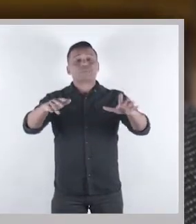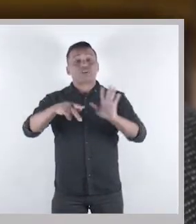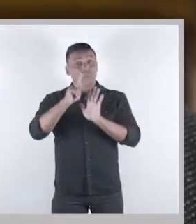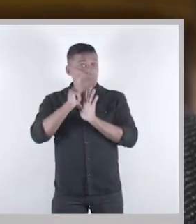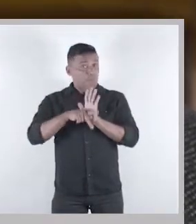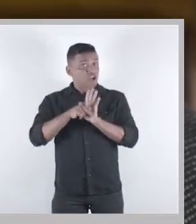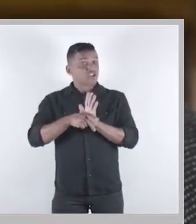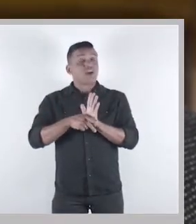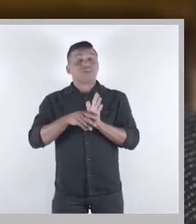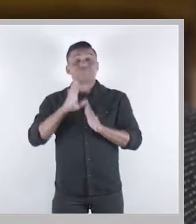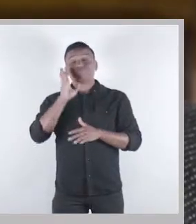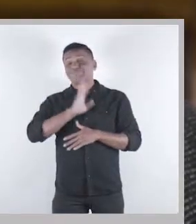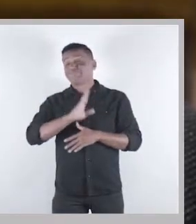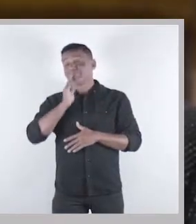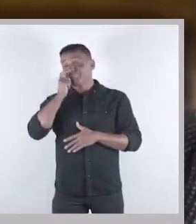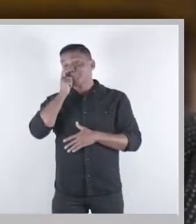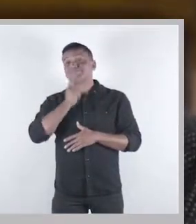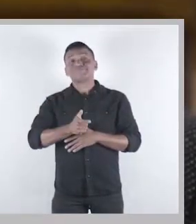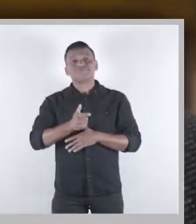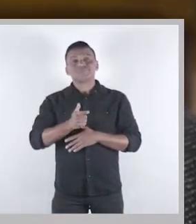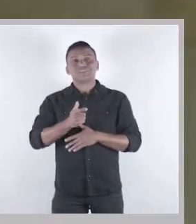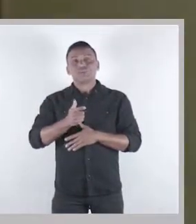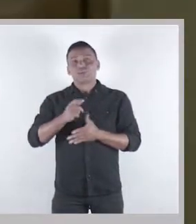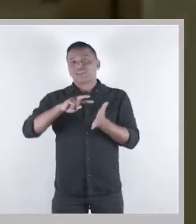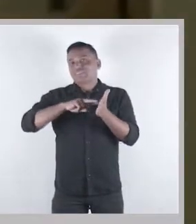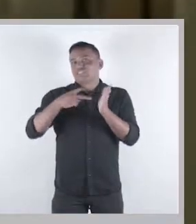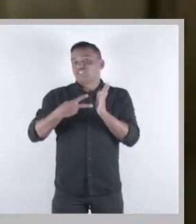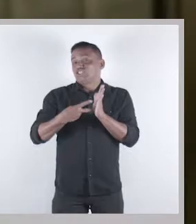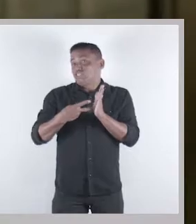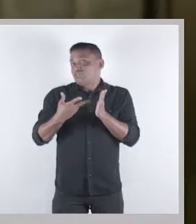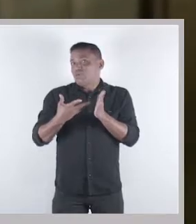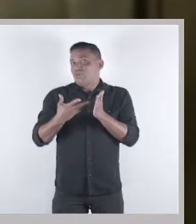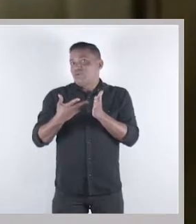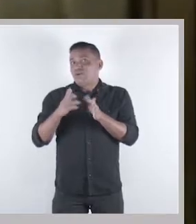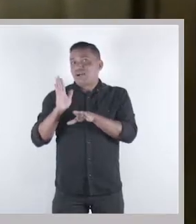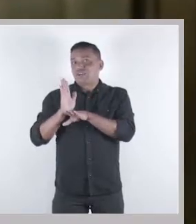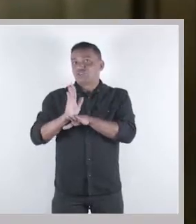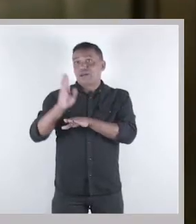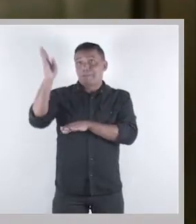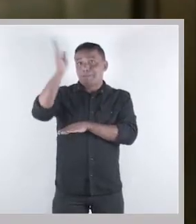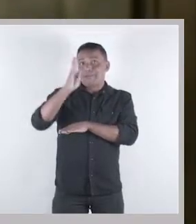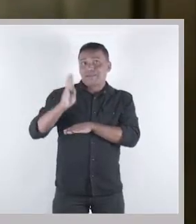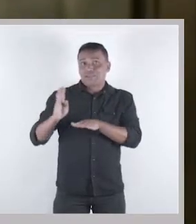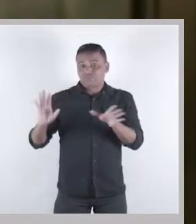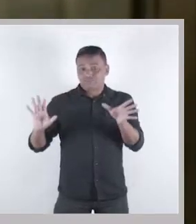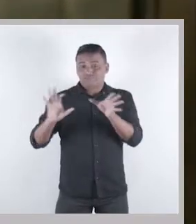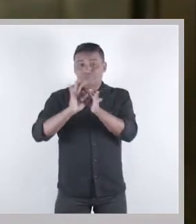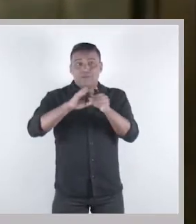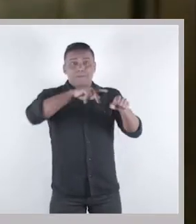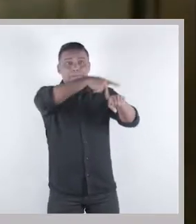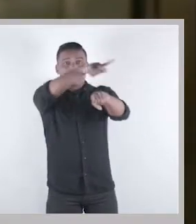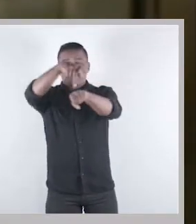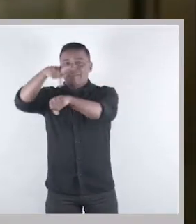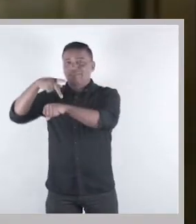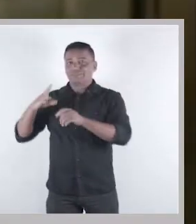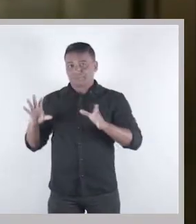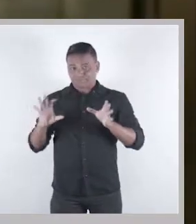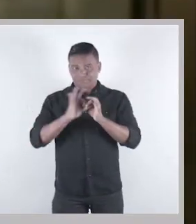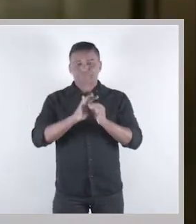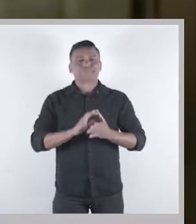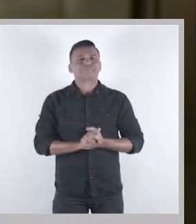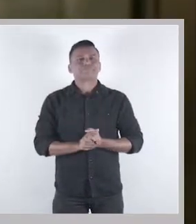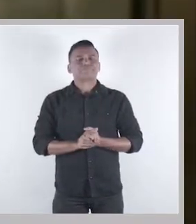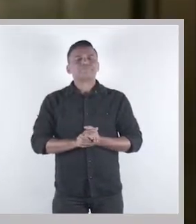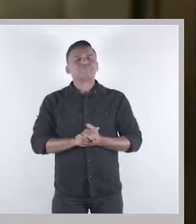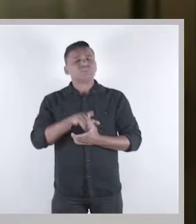fazer essa Ponte do Brasil com outros países abrisse você mencionou esse fato de Belo Horizonte se